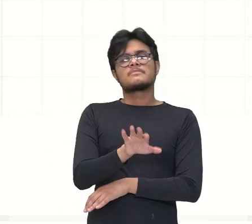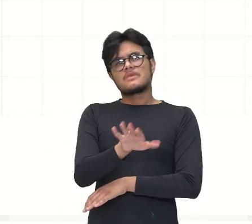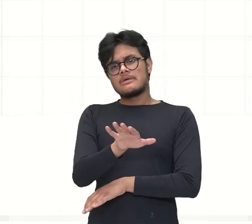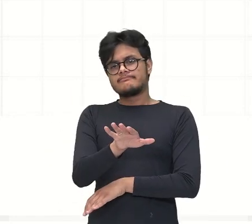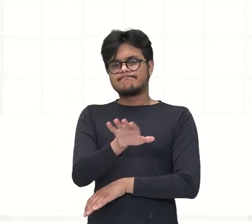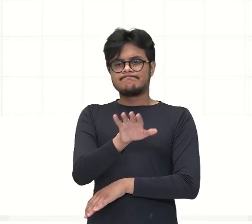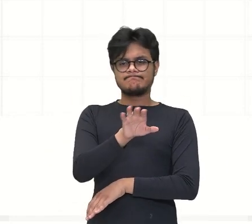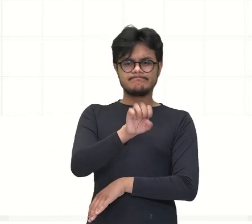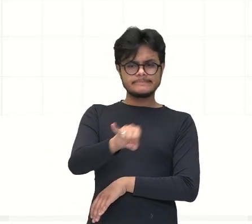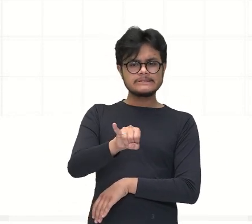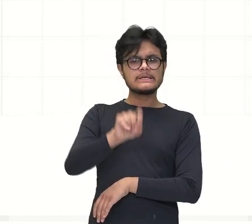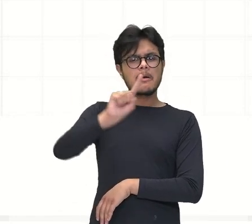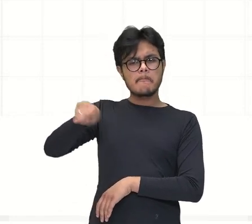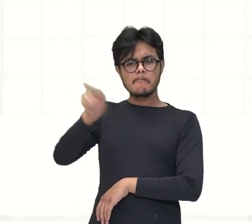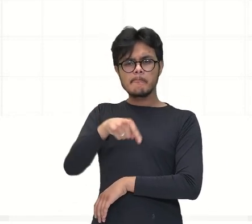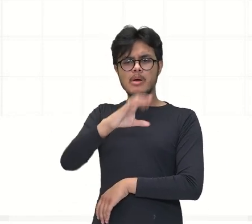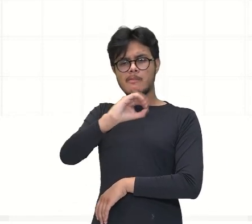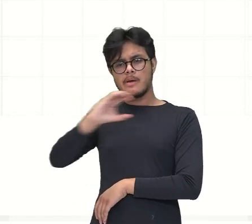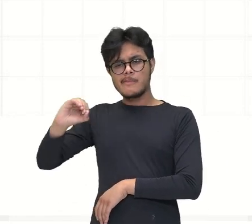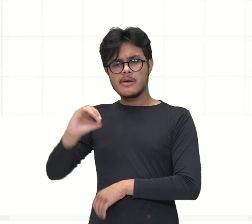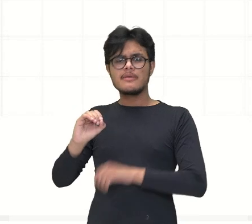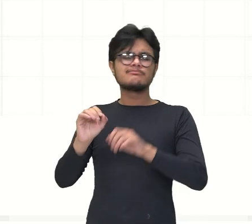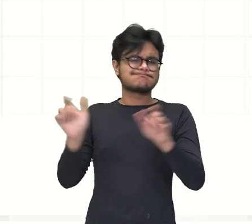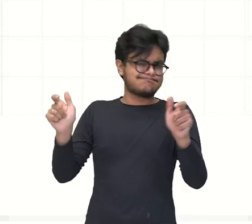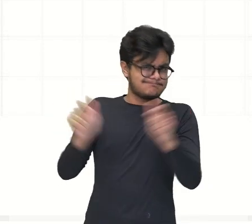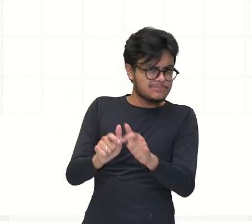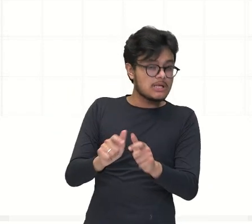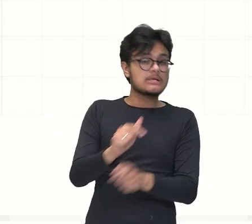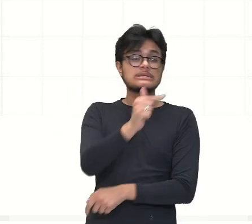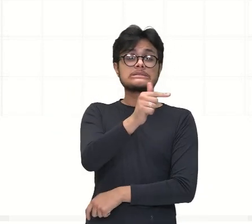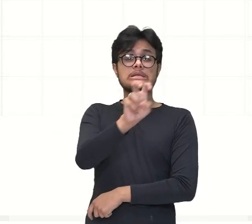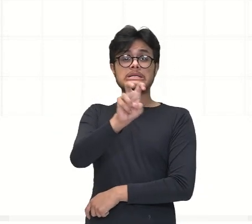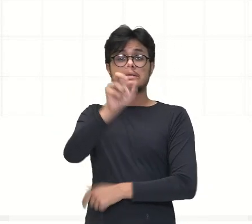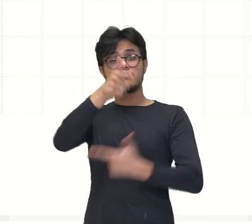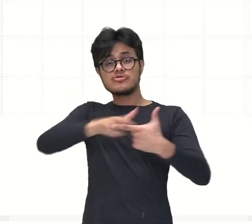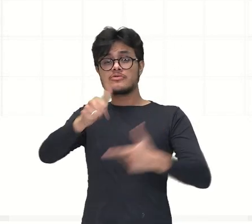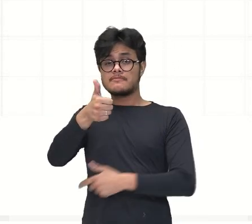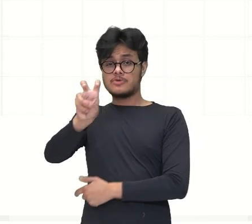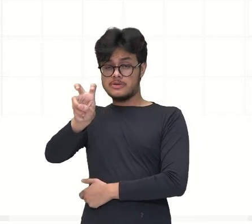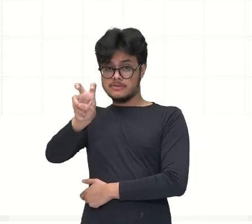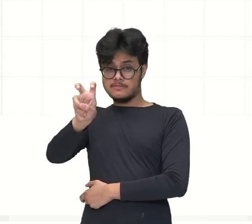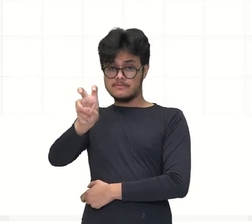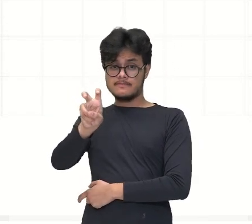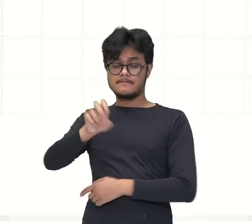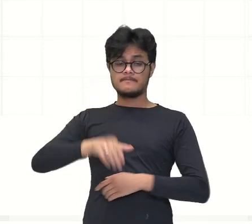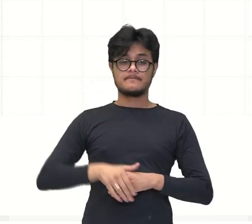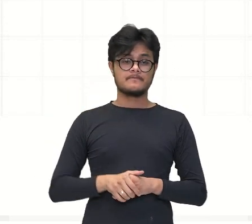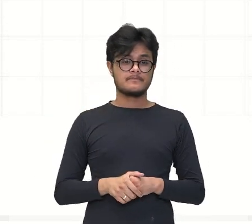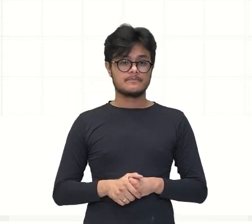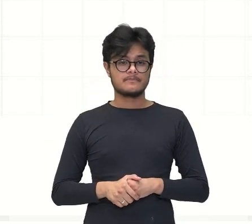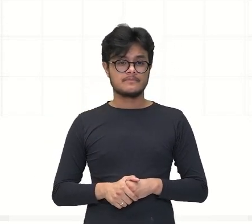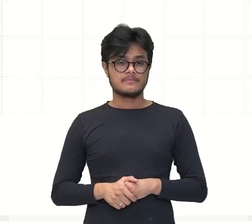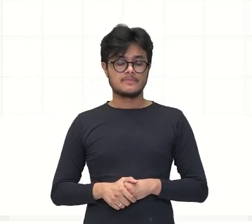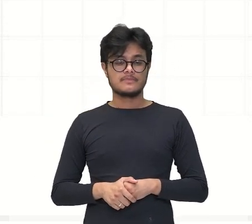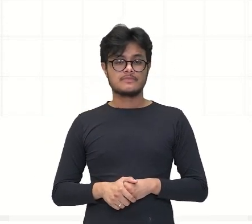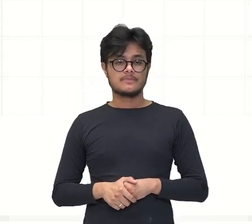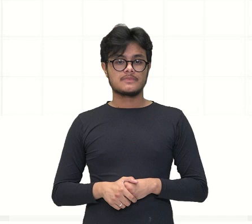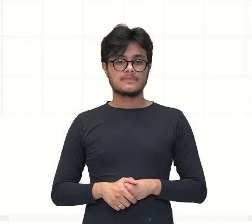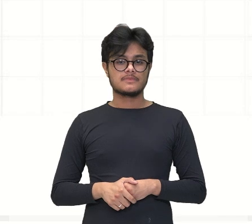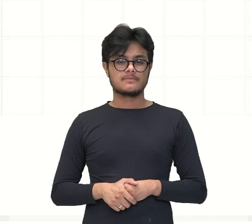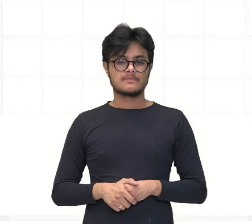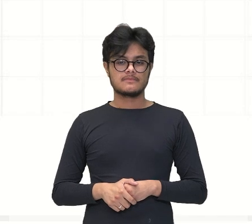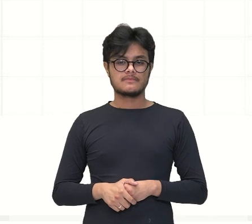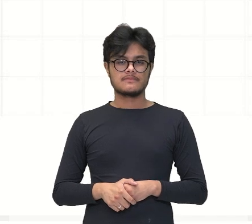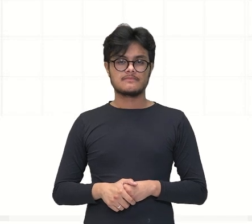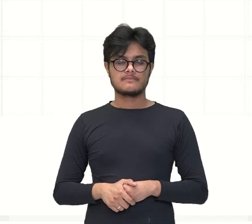de vários zeros, eu vou ter 75 dividido por 15, né? 75 dividido por 15.